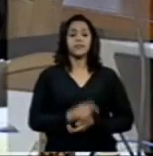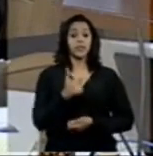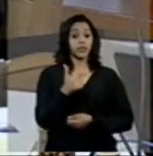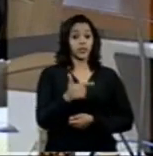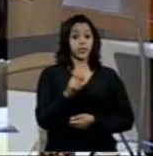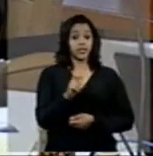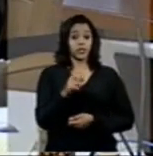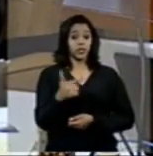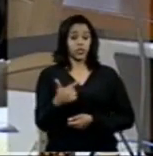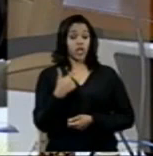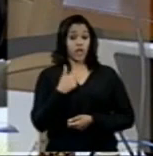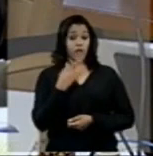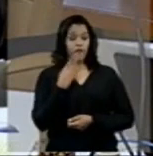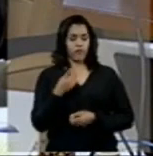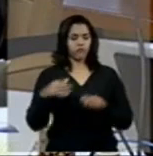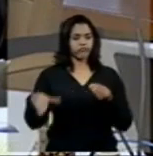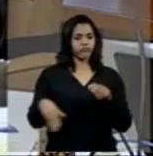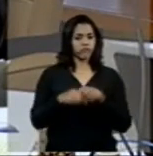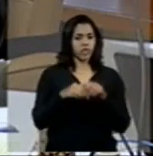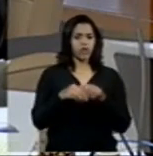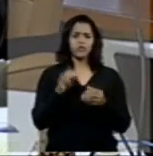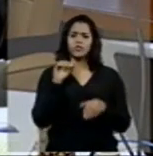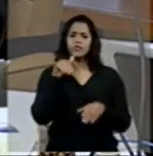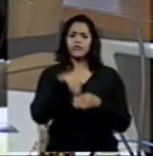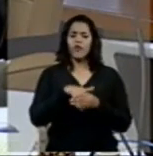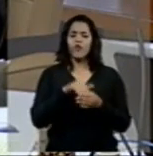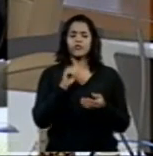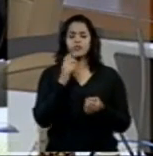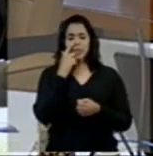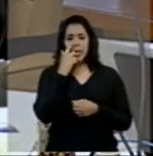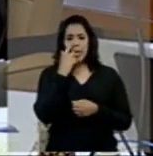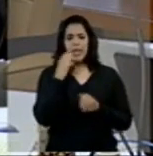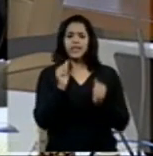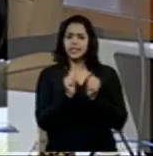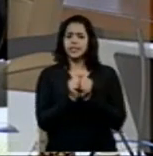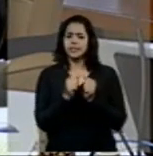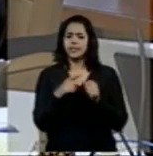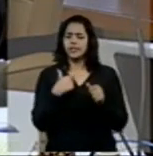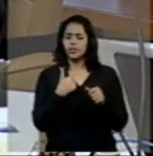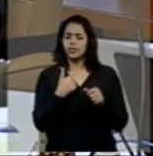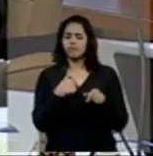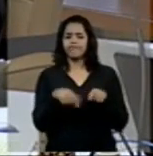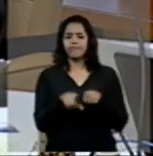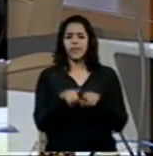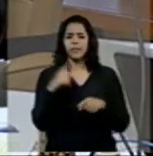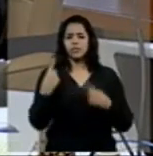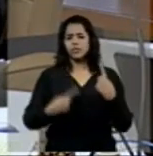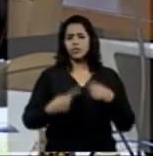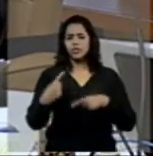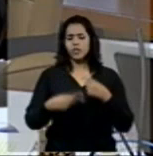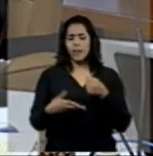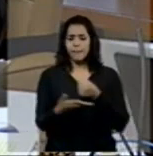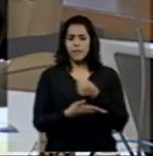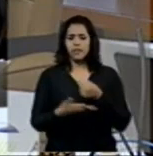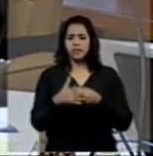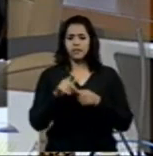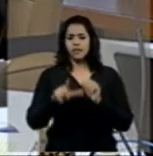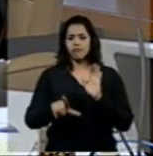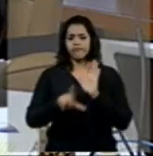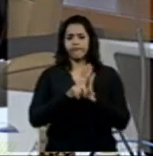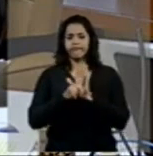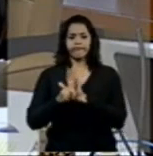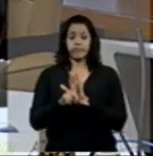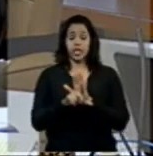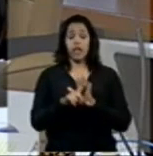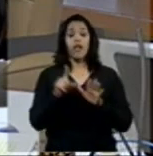958-252, eu vou juntar a declaração de voto, senhora Presidente. Eu aqui também estou discutindo o tema do princípio da legalidade.